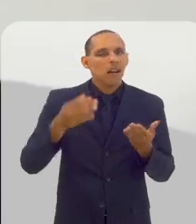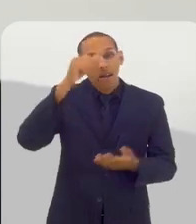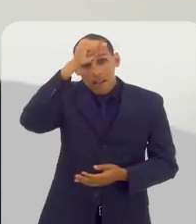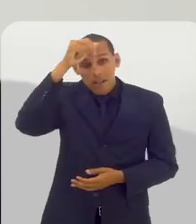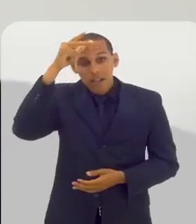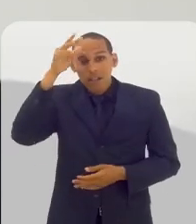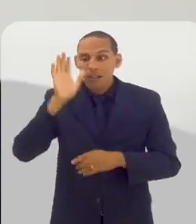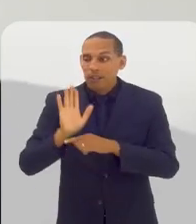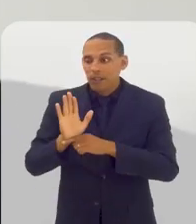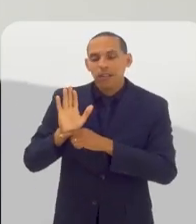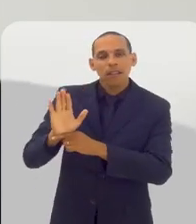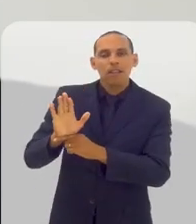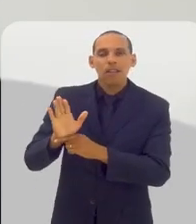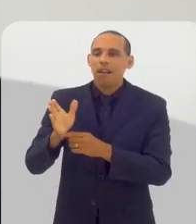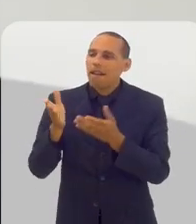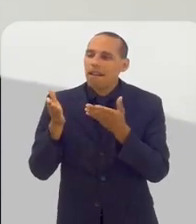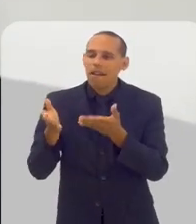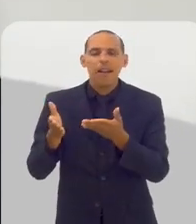de